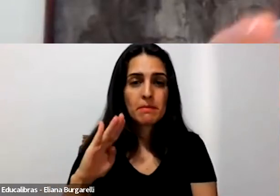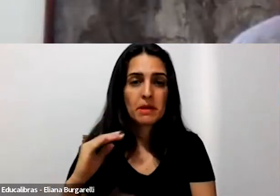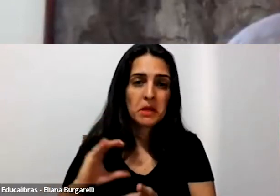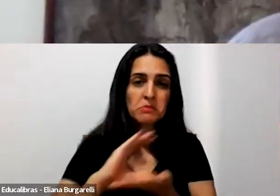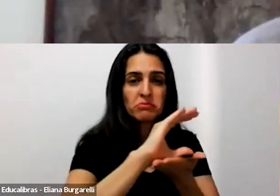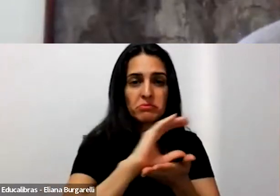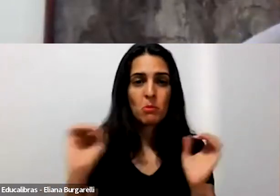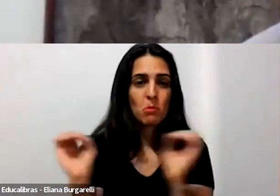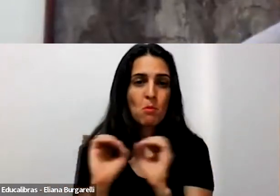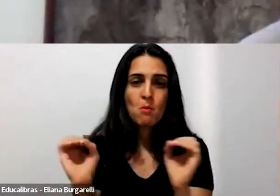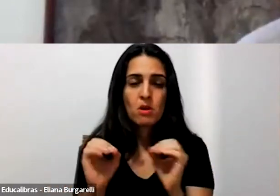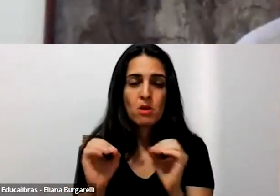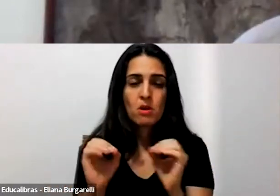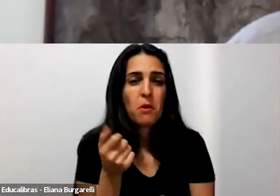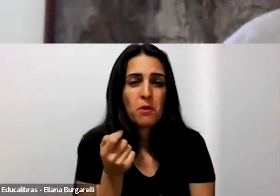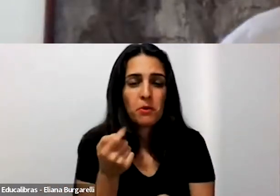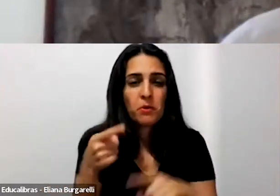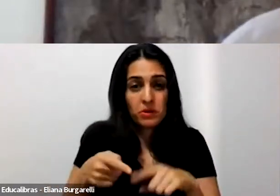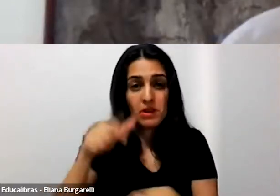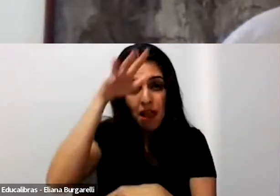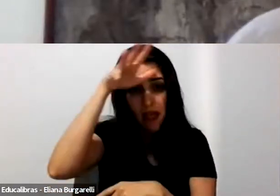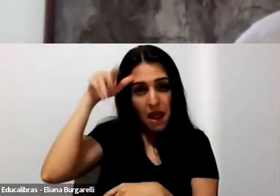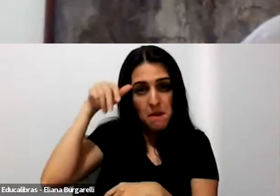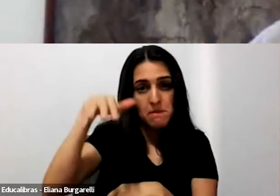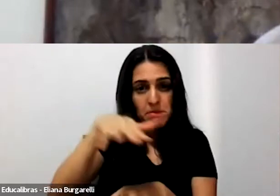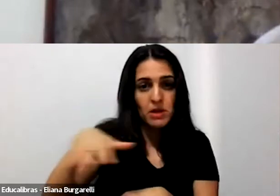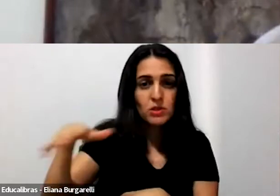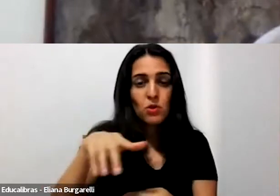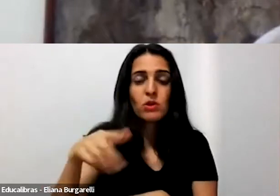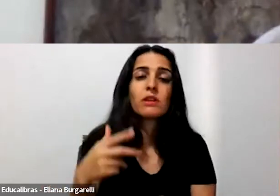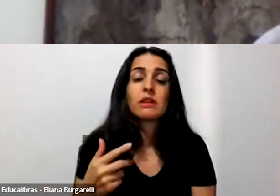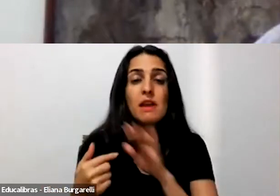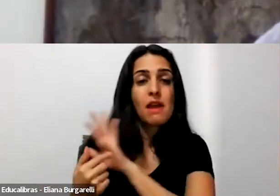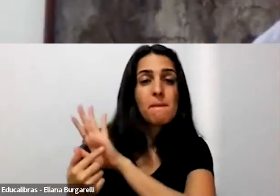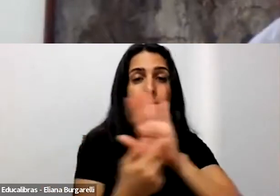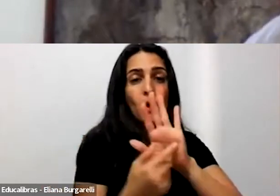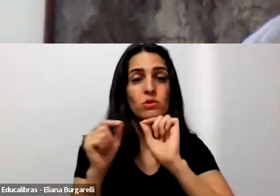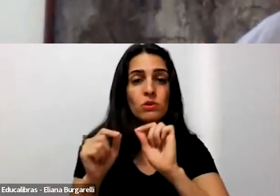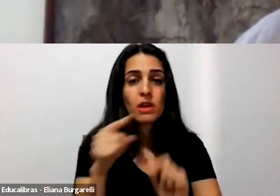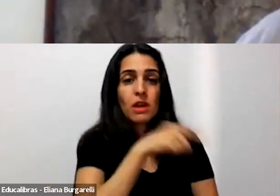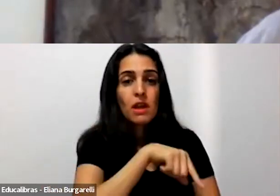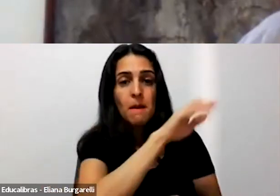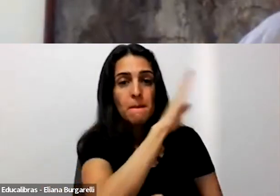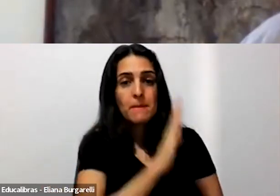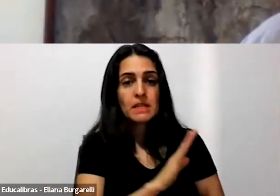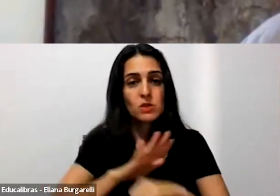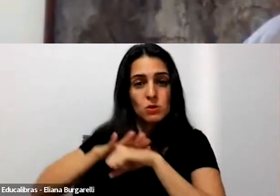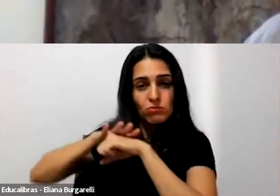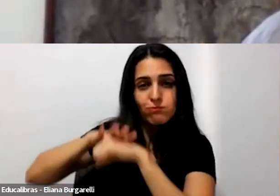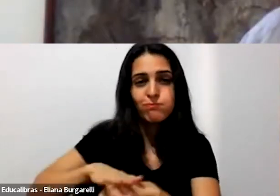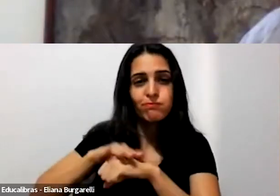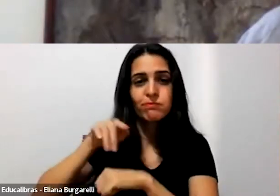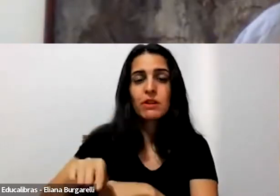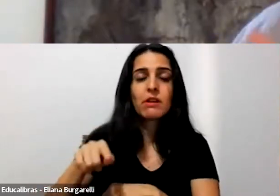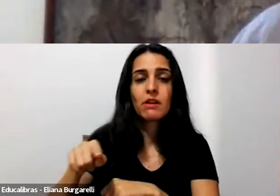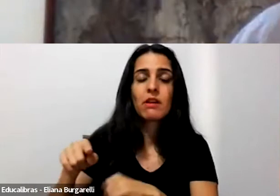modelo predatório de desenvolvimento que o Brasil escolheu há 50 anos atrás para a Amazônia revela resultados absolutamente,